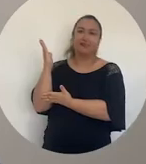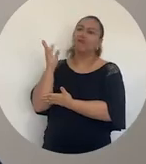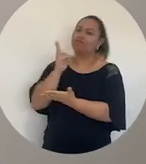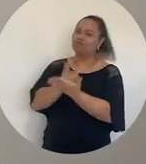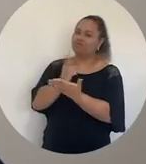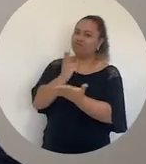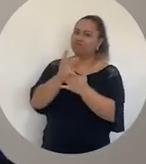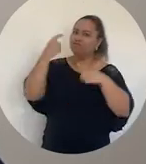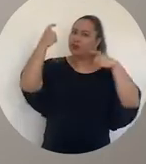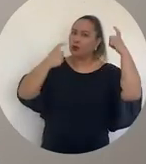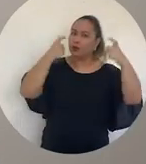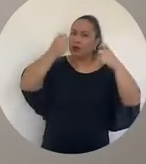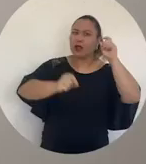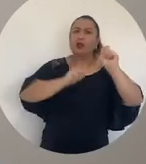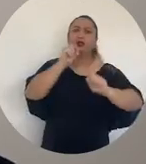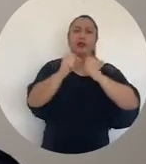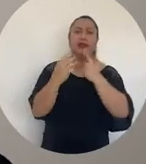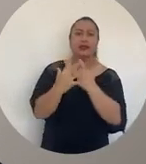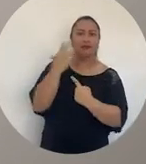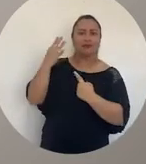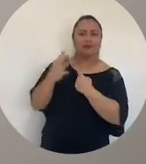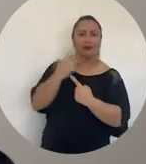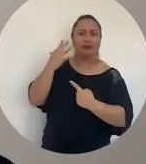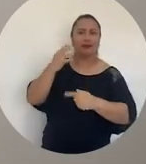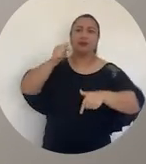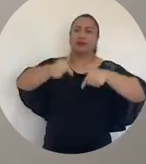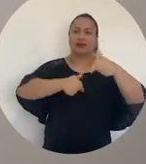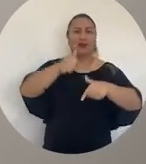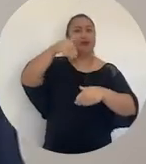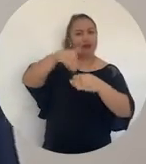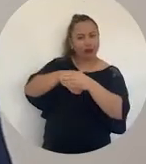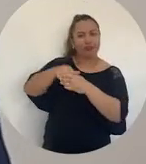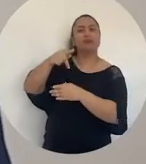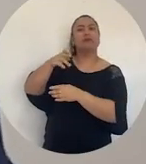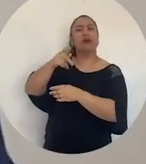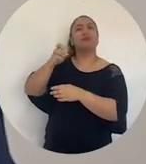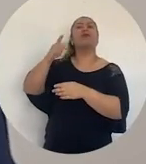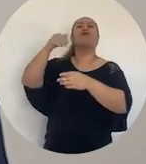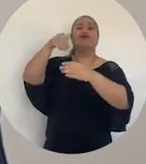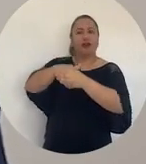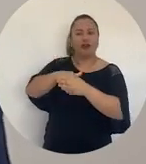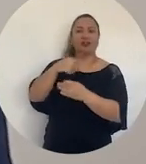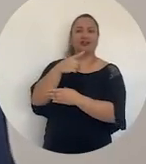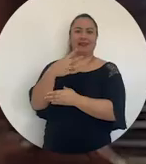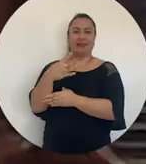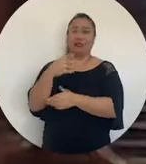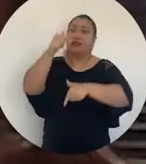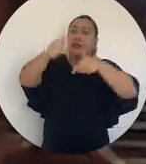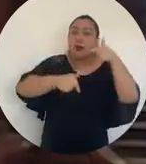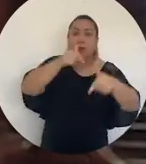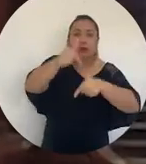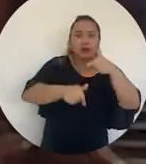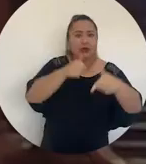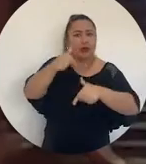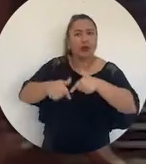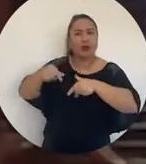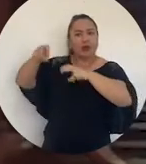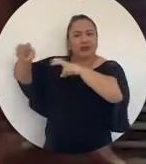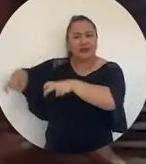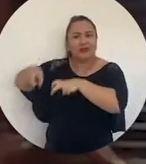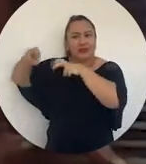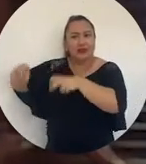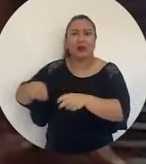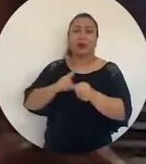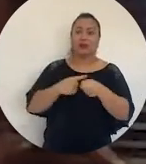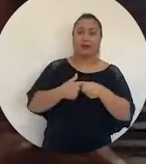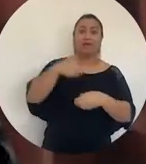certo! Sempre preocupado com a demanda dos trabalhadores. Vote Pepe! Vote 13! Pelos trabalhadores do